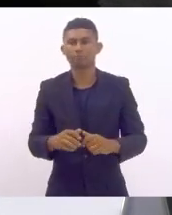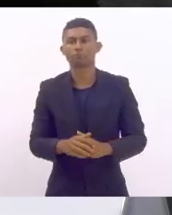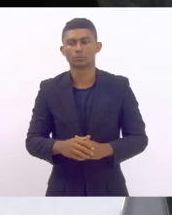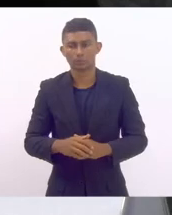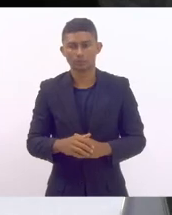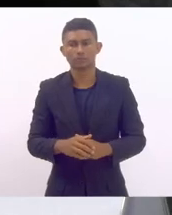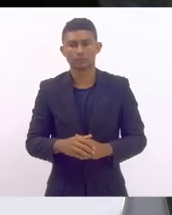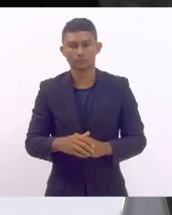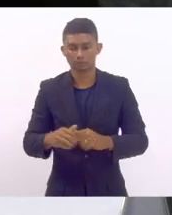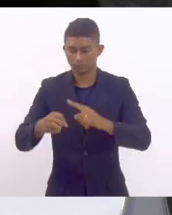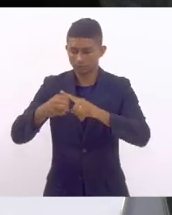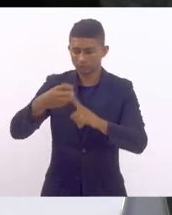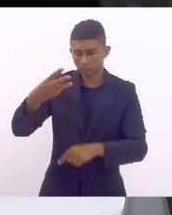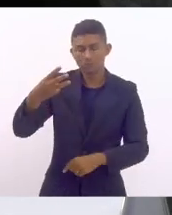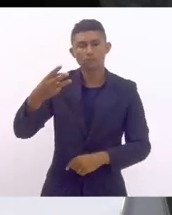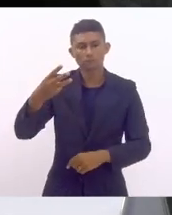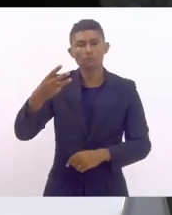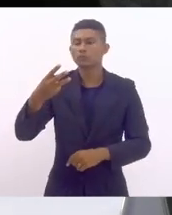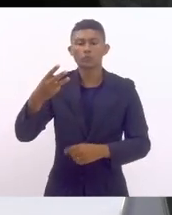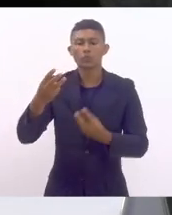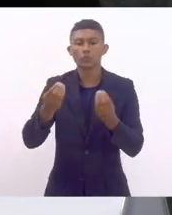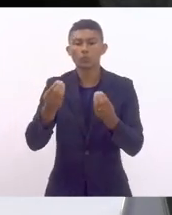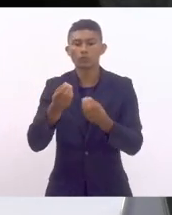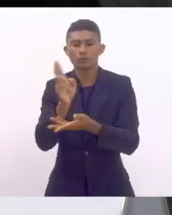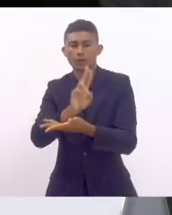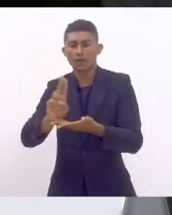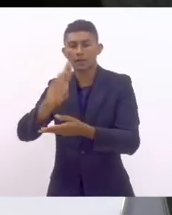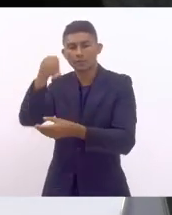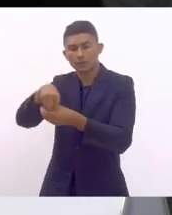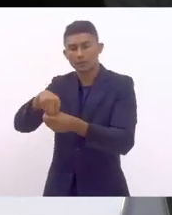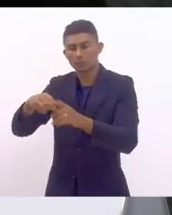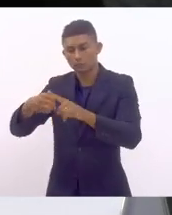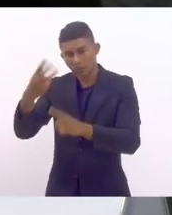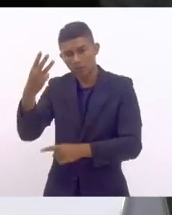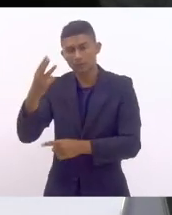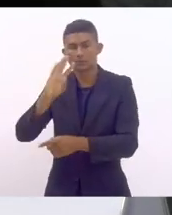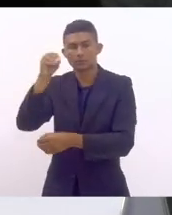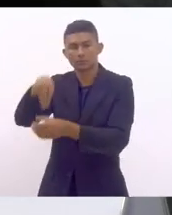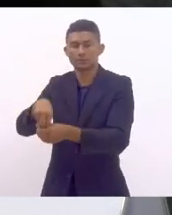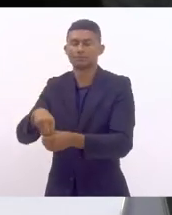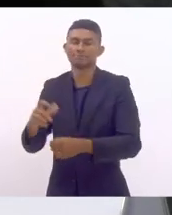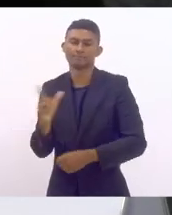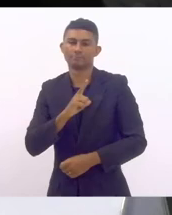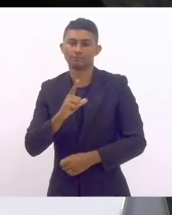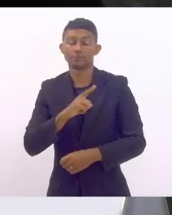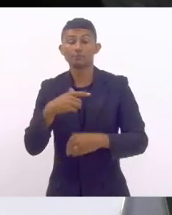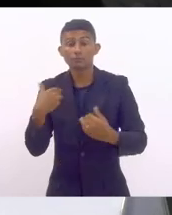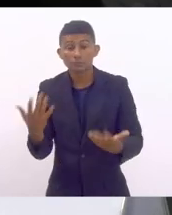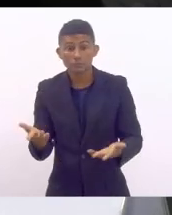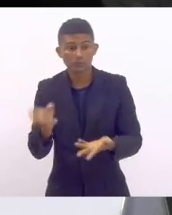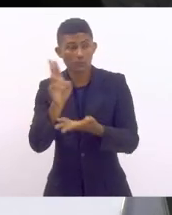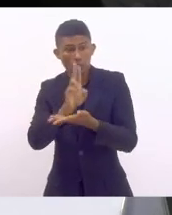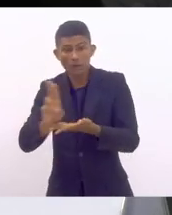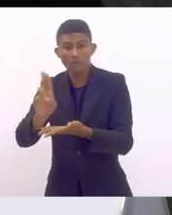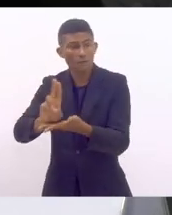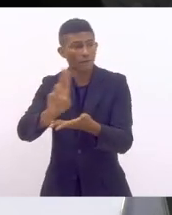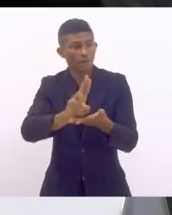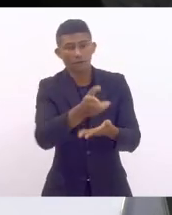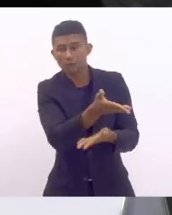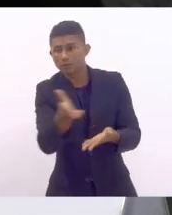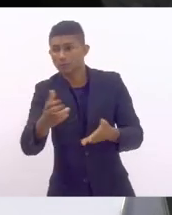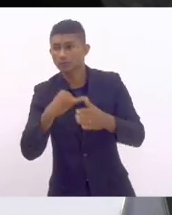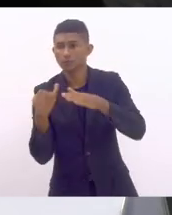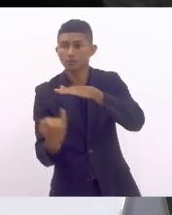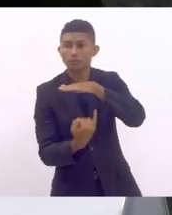capilarizado na sociedade então isso mostra o presidente o tamanho do impacto que a redução da atividade dessas